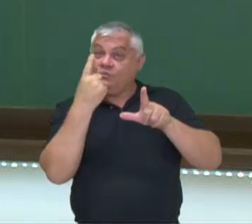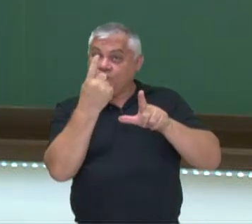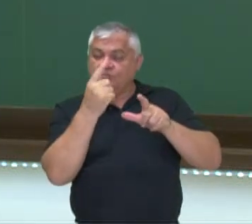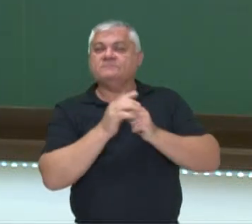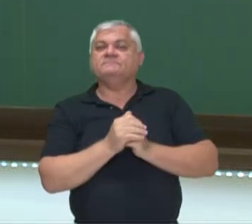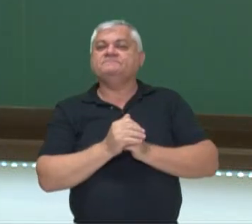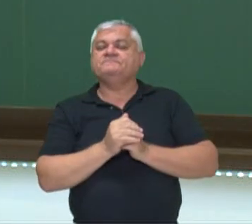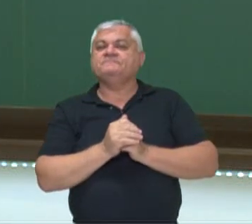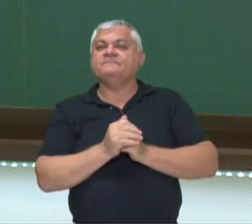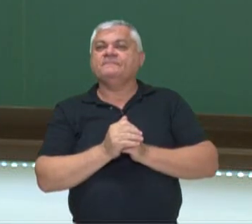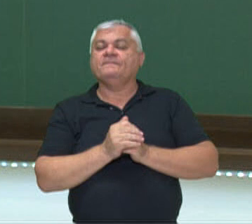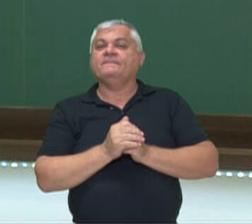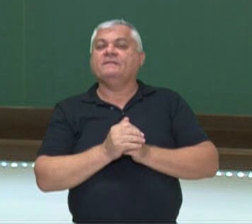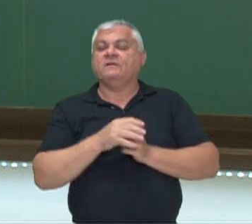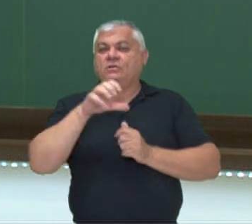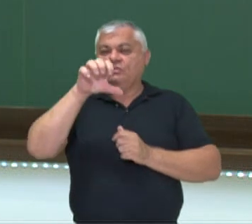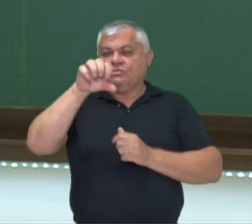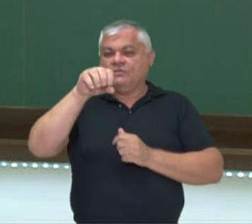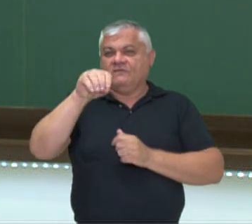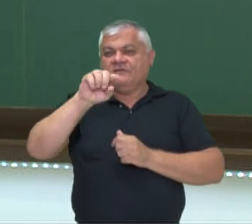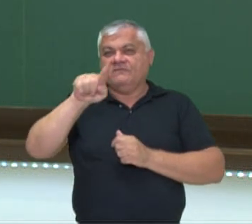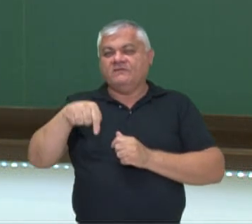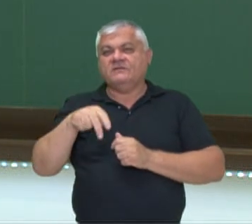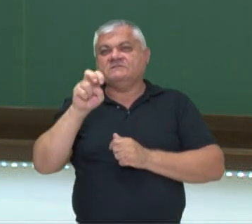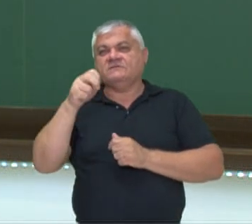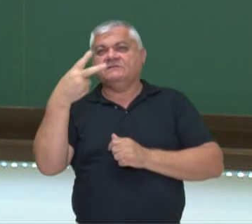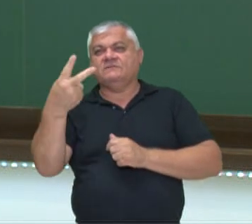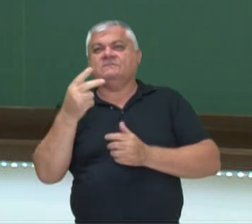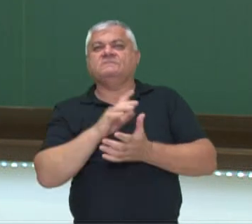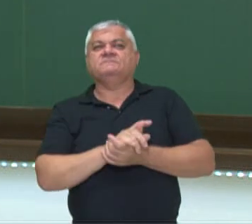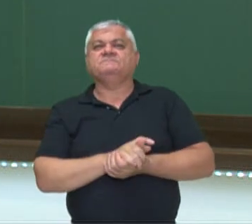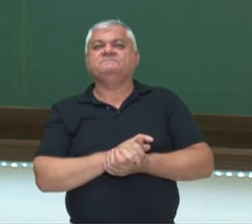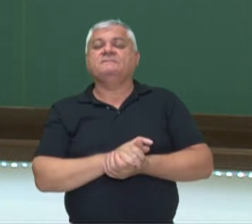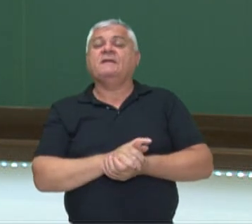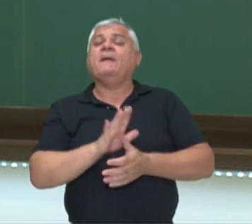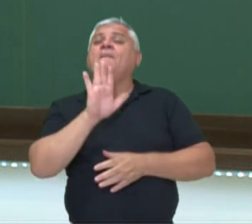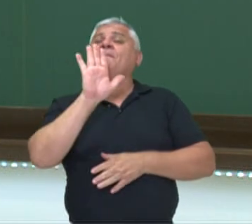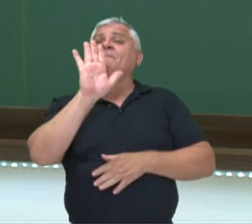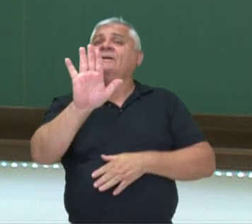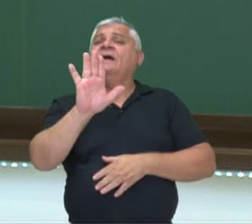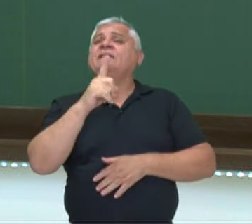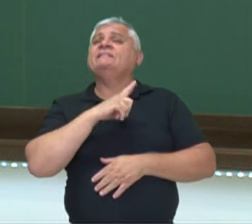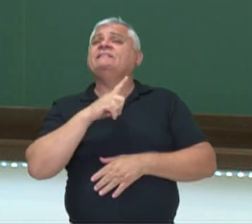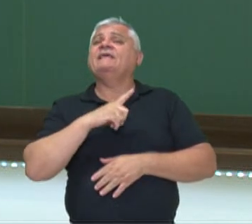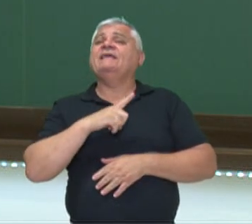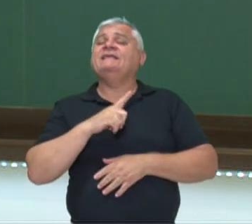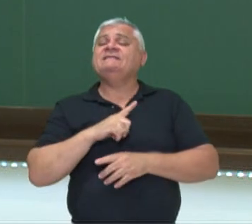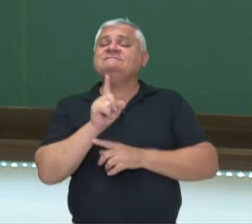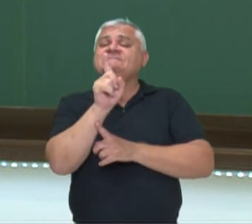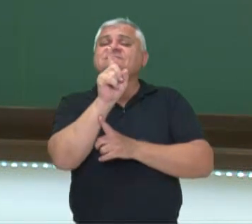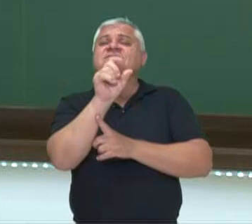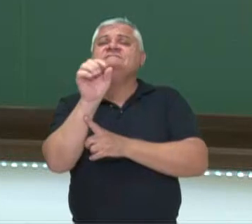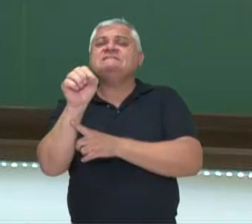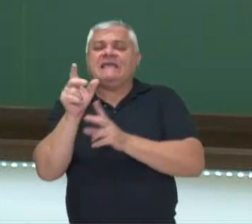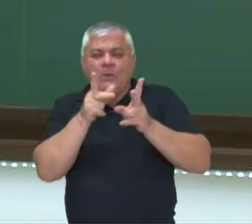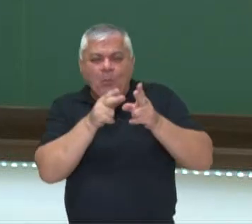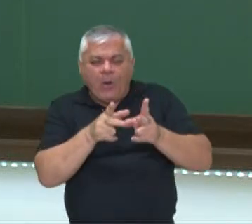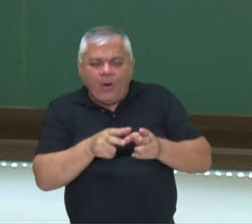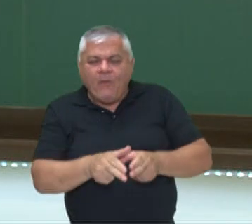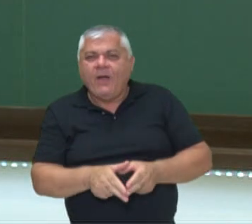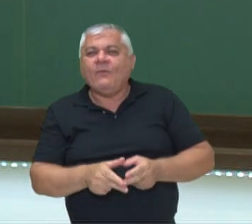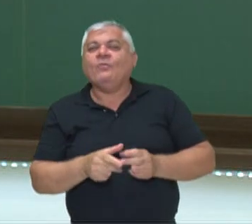aqui, 90,52 centímetros quadrados. Só que eu tenho 100 cartões iguais a esse. Então, eu vou fazer o